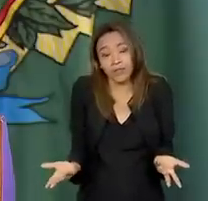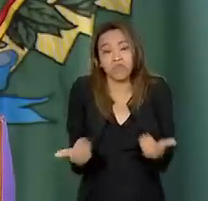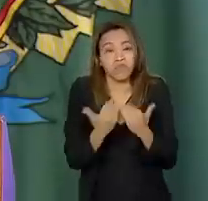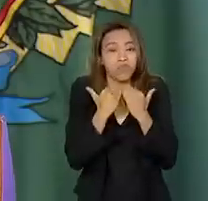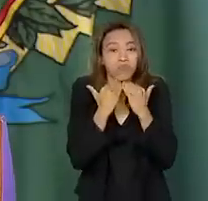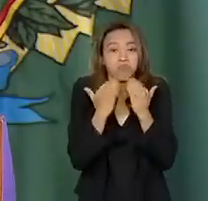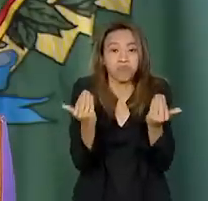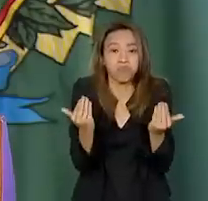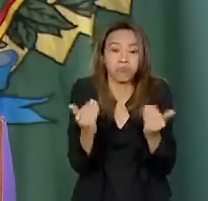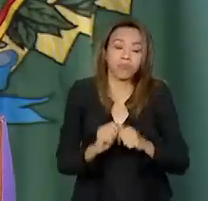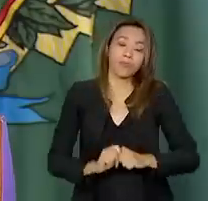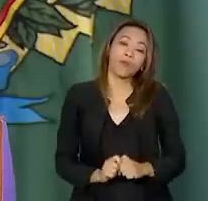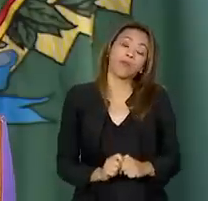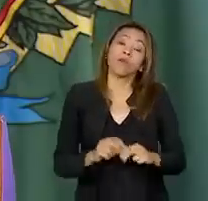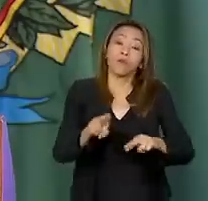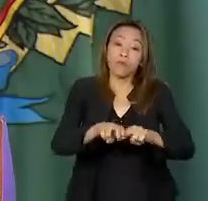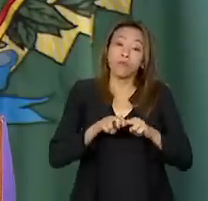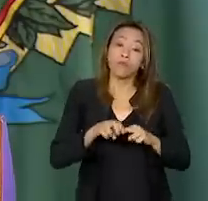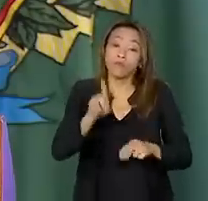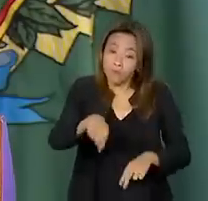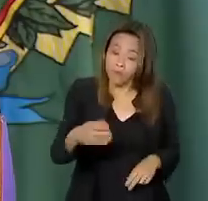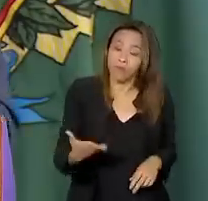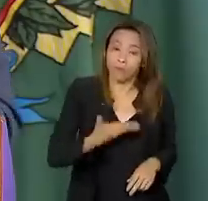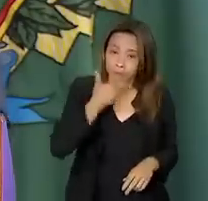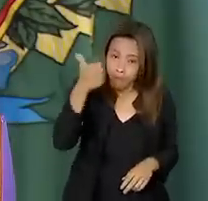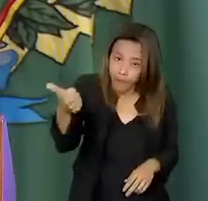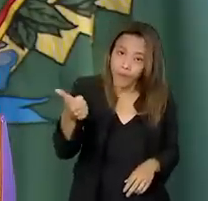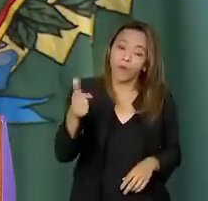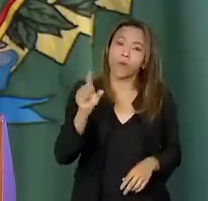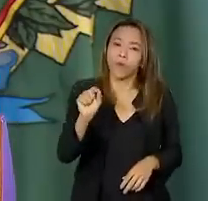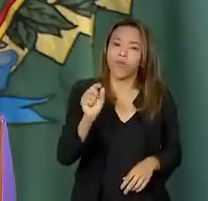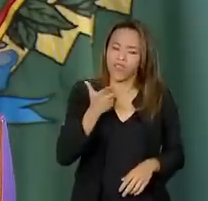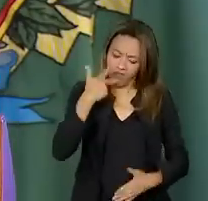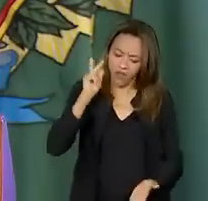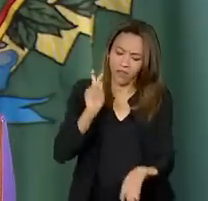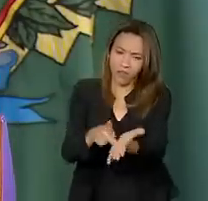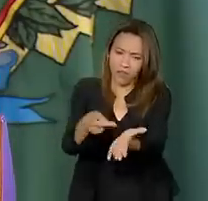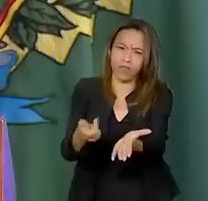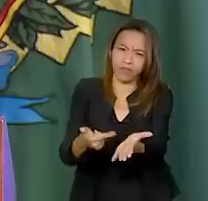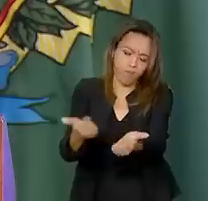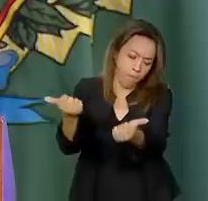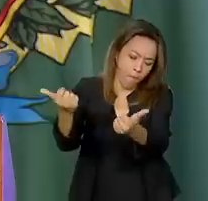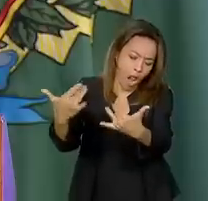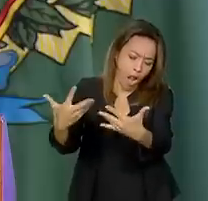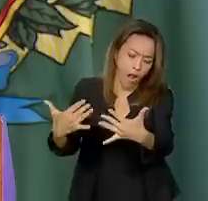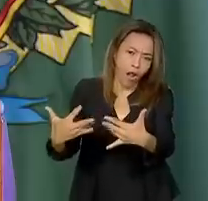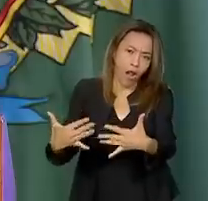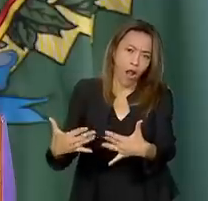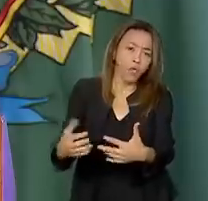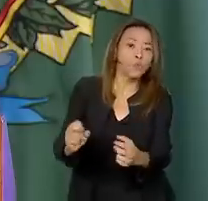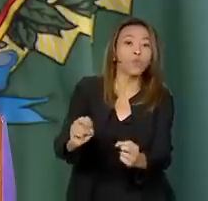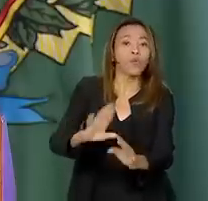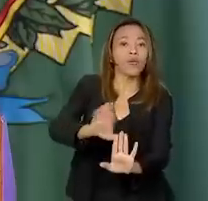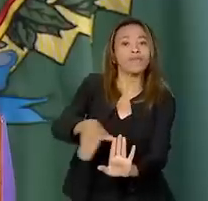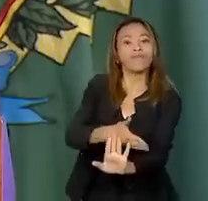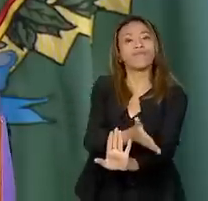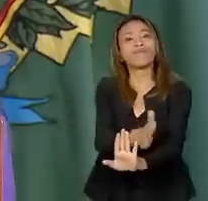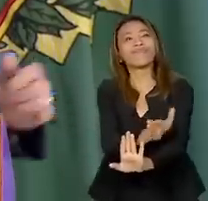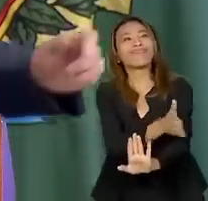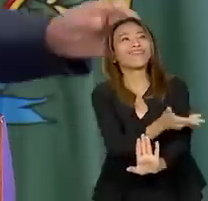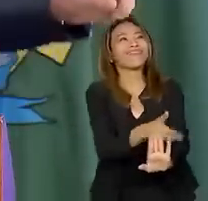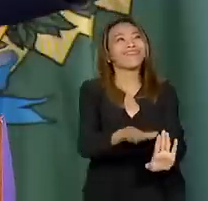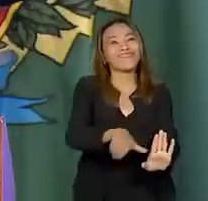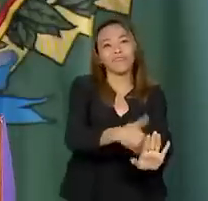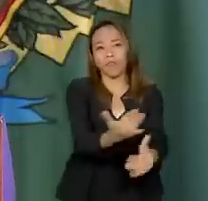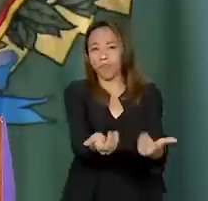Por isso é muito melhor a gente dizer a verdade do que a gente ficar brincando de mentir.